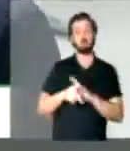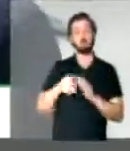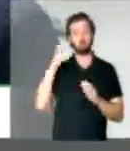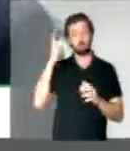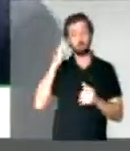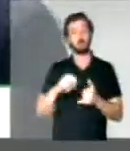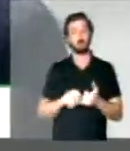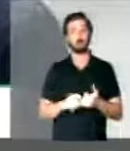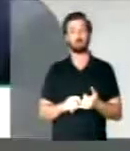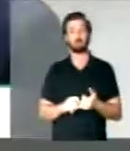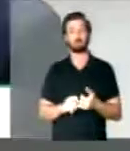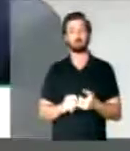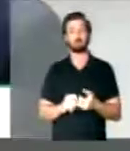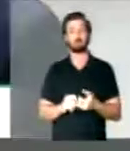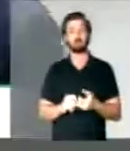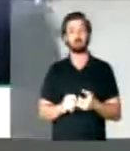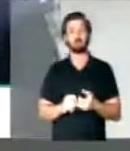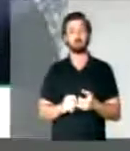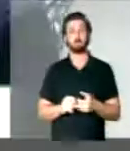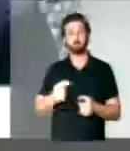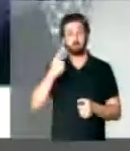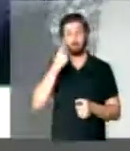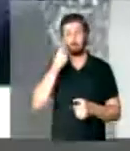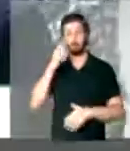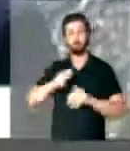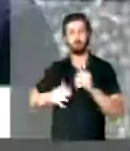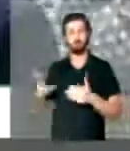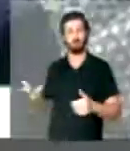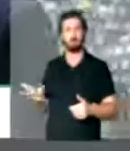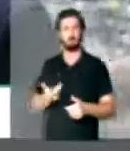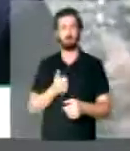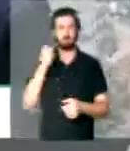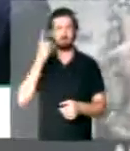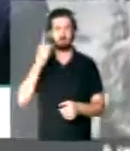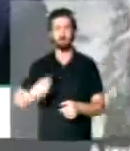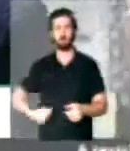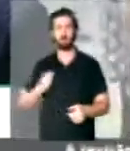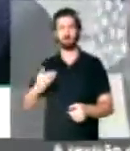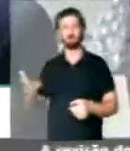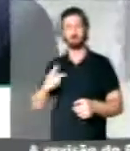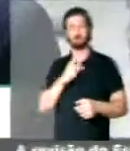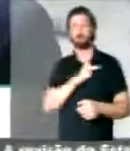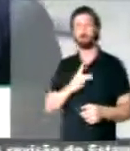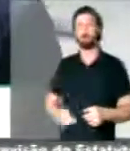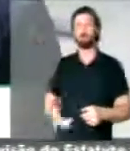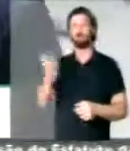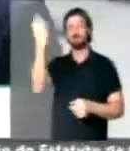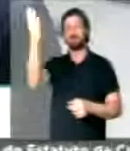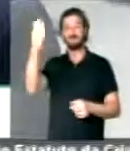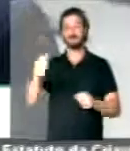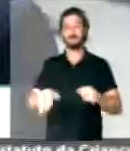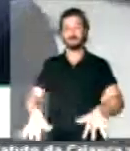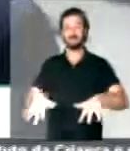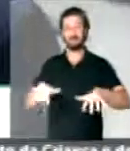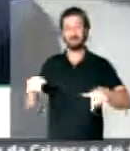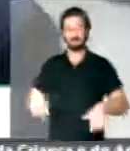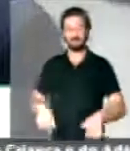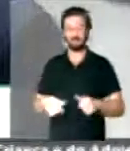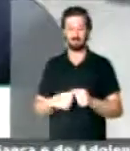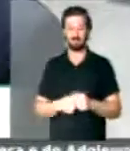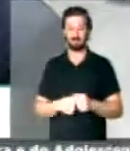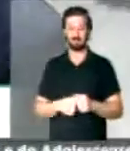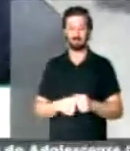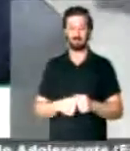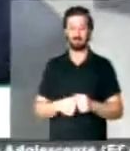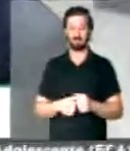parlamentares. E olha a categoria dos parlamentares que nós temos agora presidindo na mesa, nessa sessão, como grande